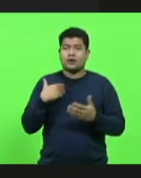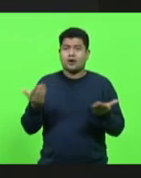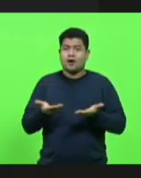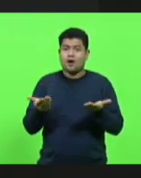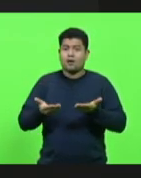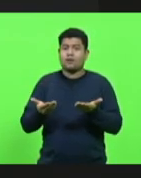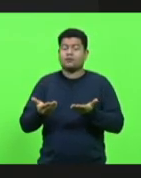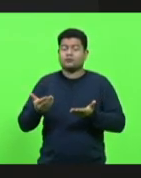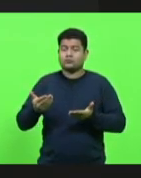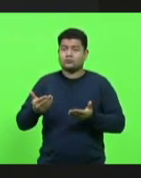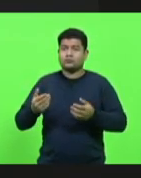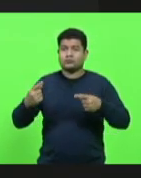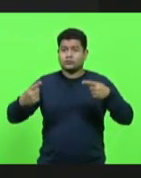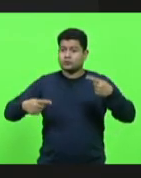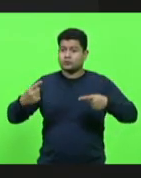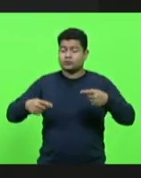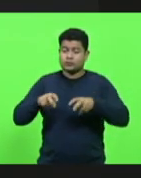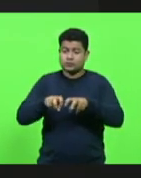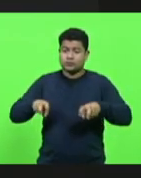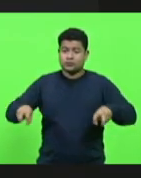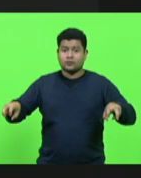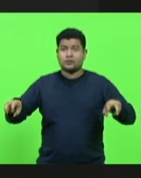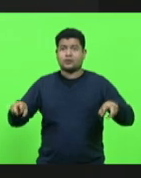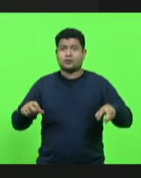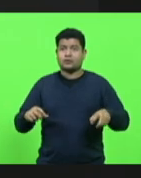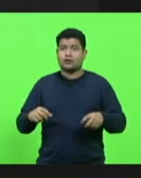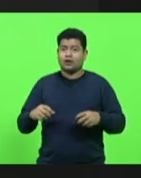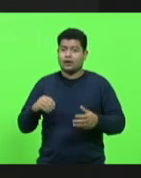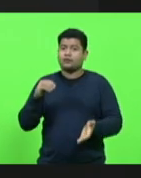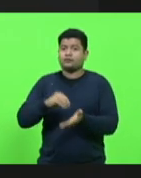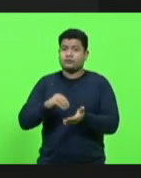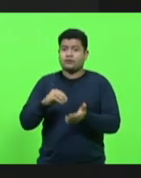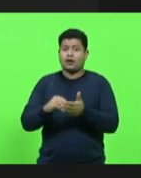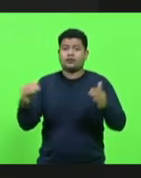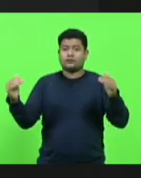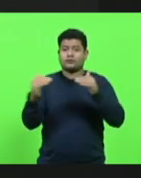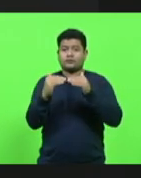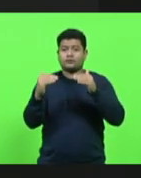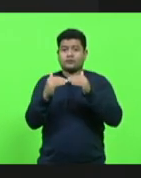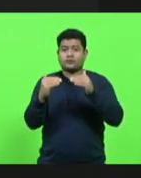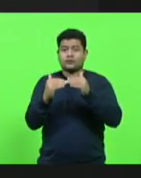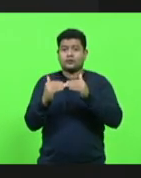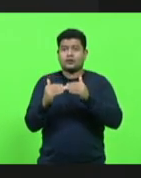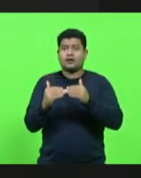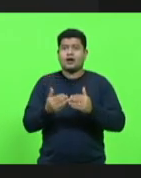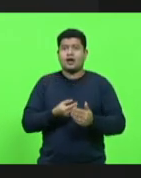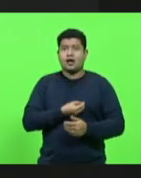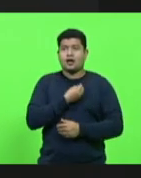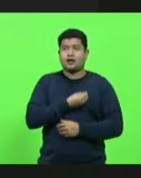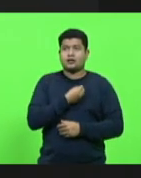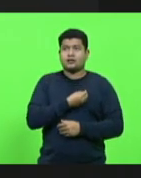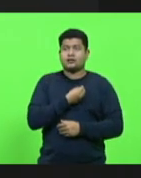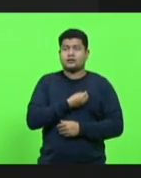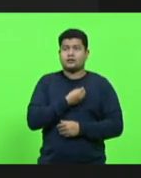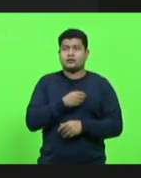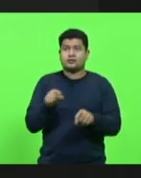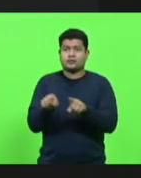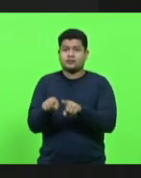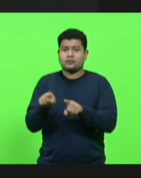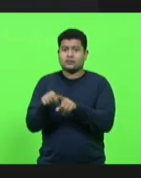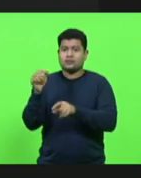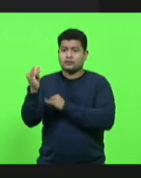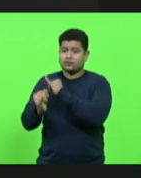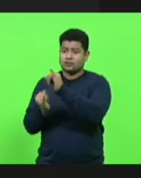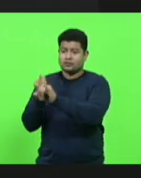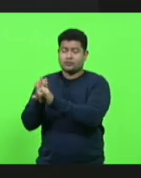porque está tendo descompasso entre o presencial e o virtual. E